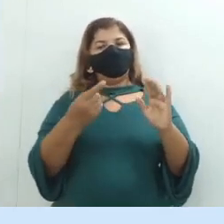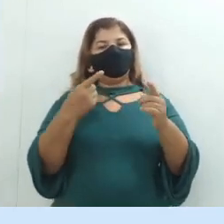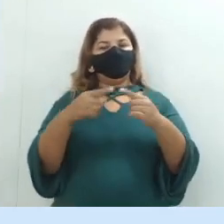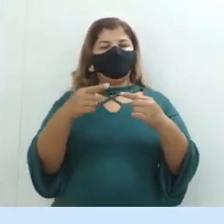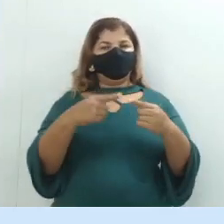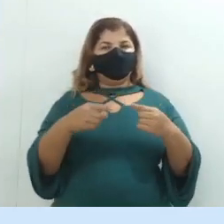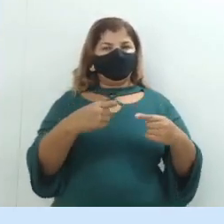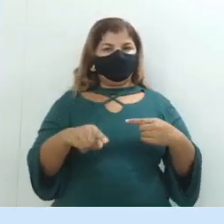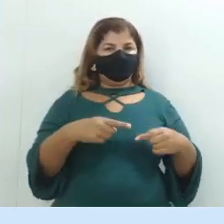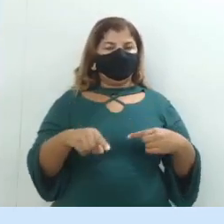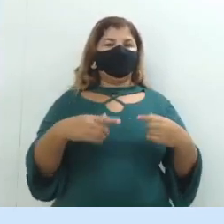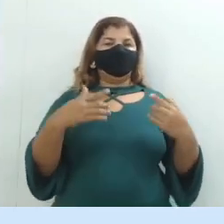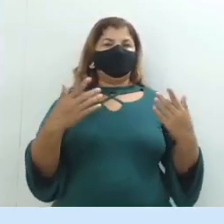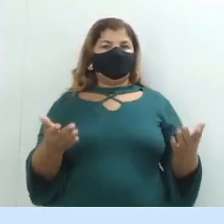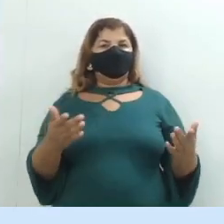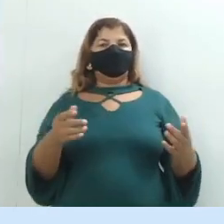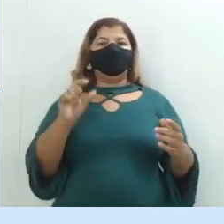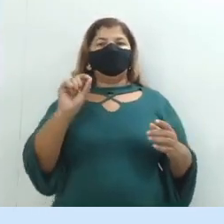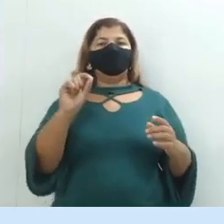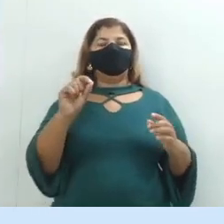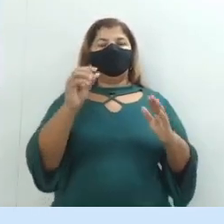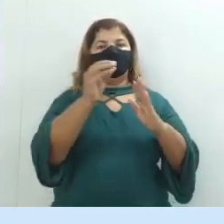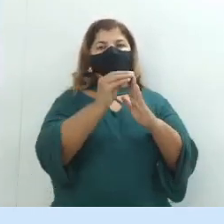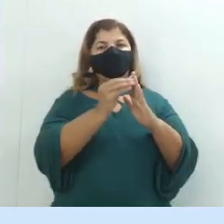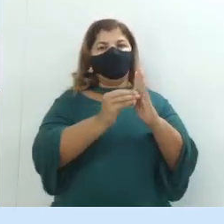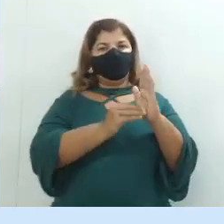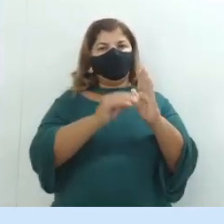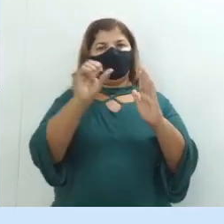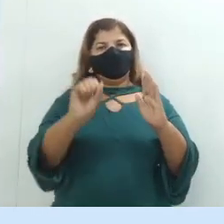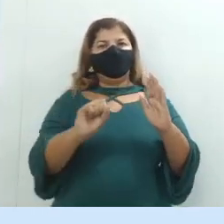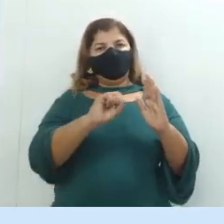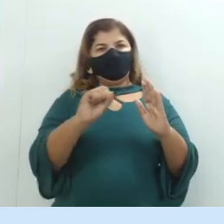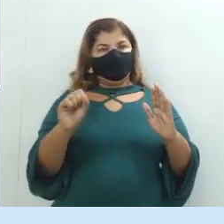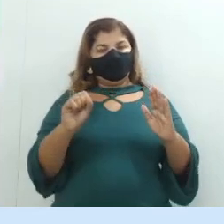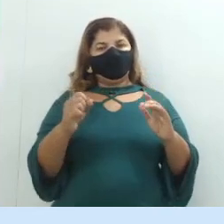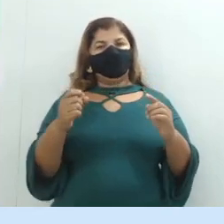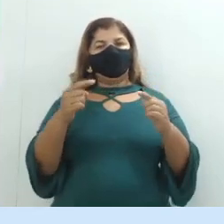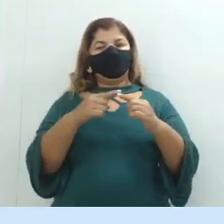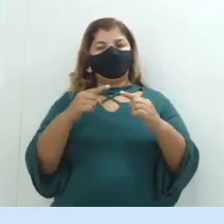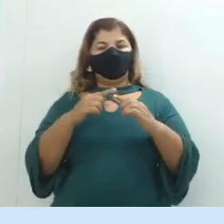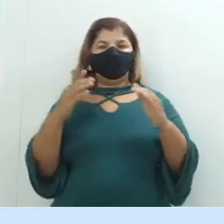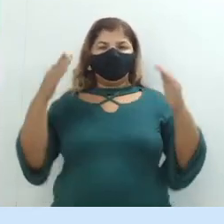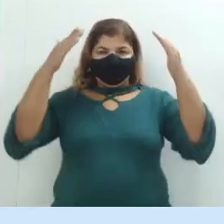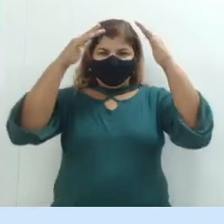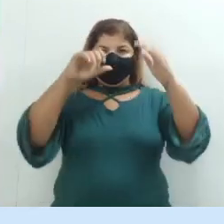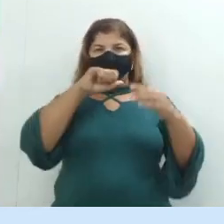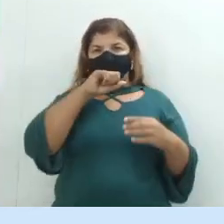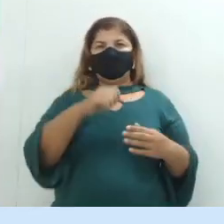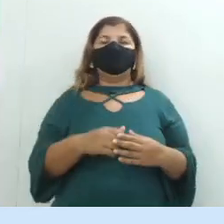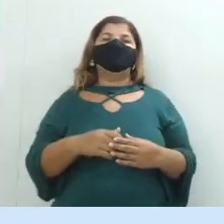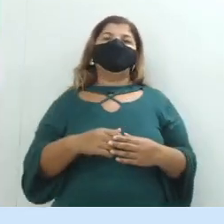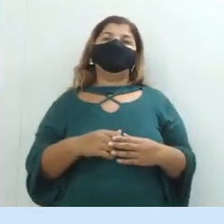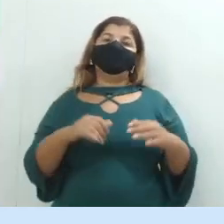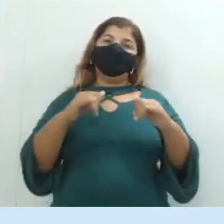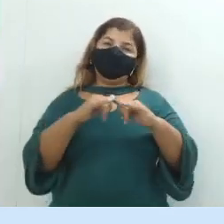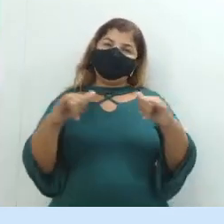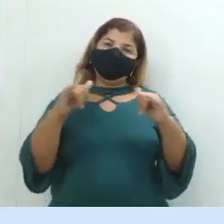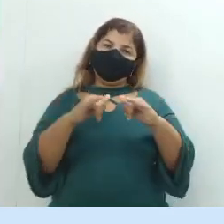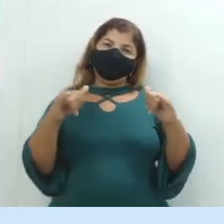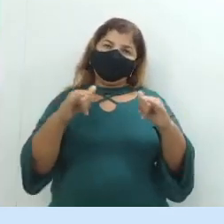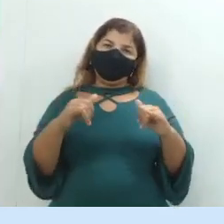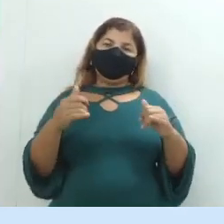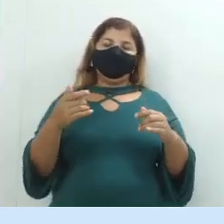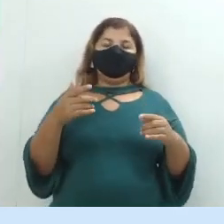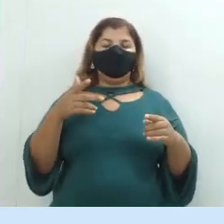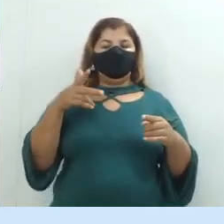discórdia que ele identificou desses escritos sagrados com as burlas papais. Ele publica isso, rompe